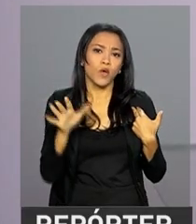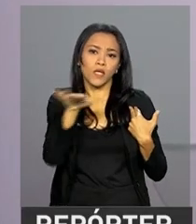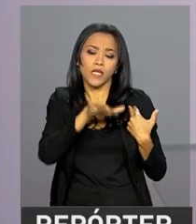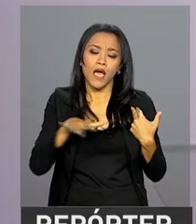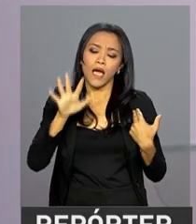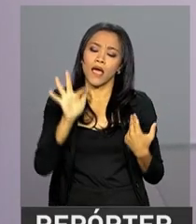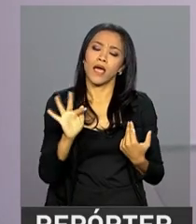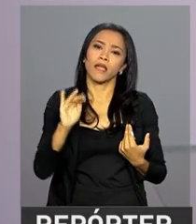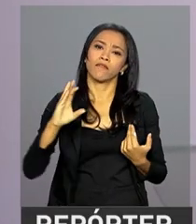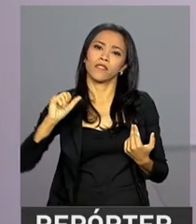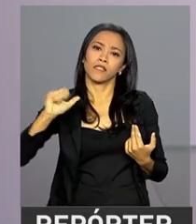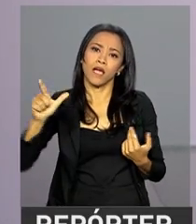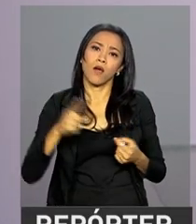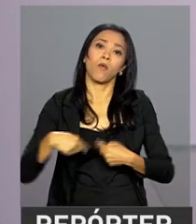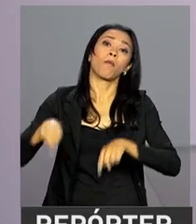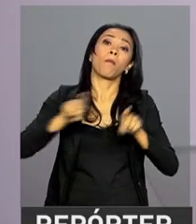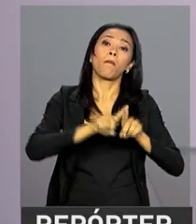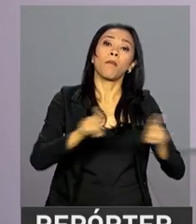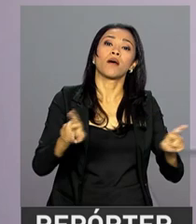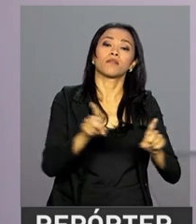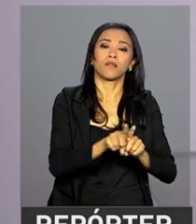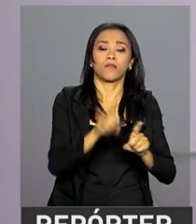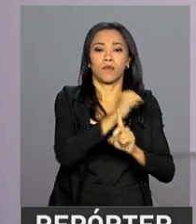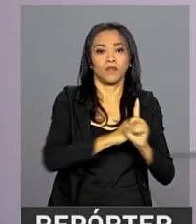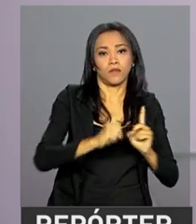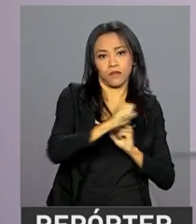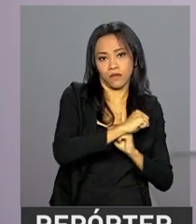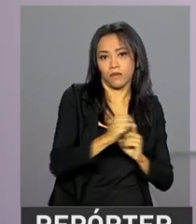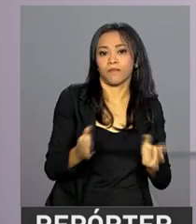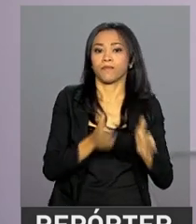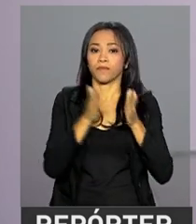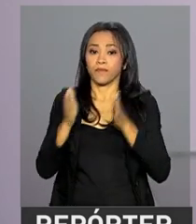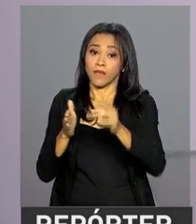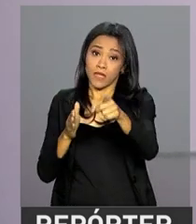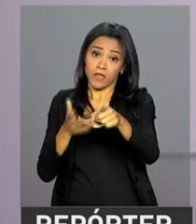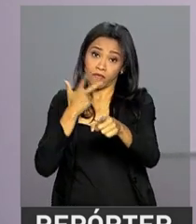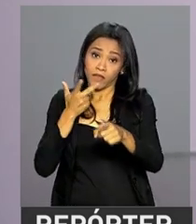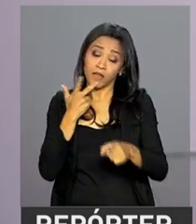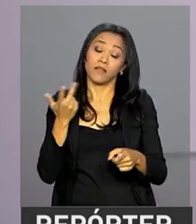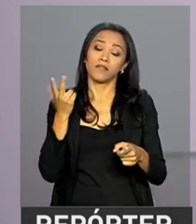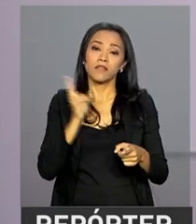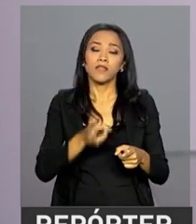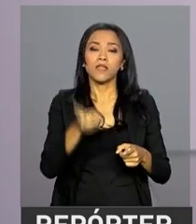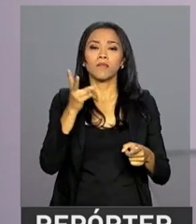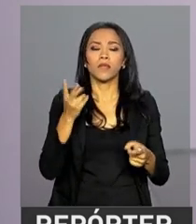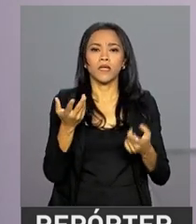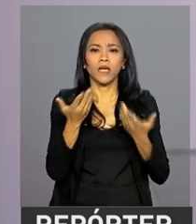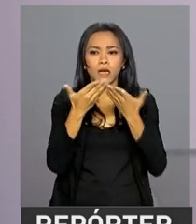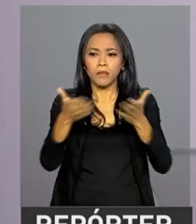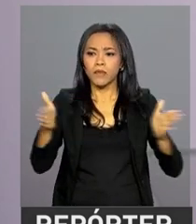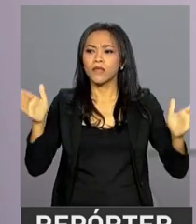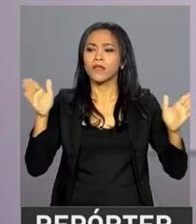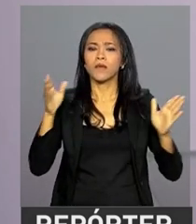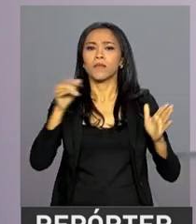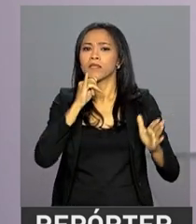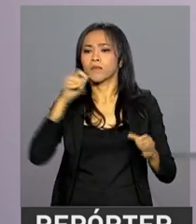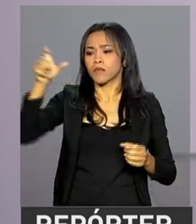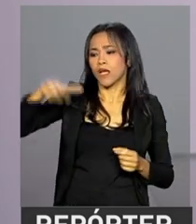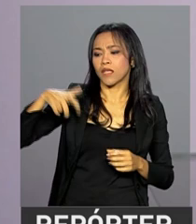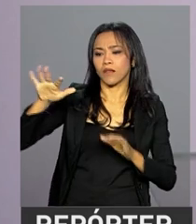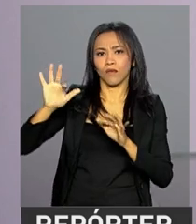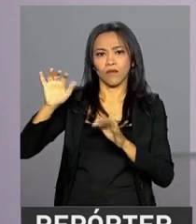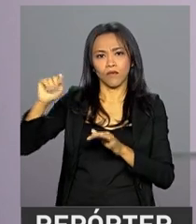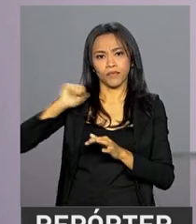desde a da extrema pobreza quando nós temos incentivado e ampliado os valores do chamado bolsa família